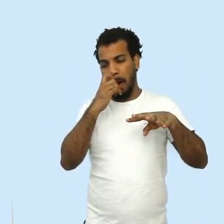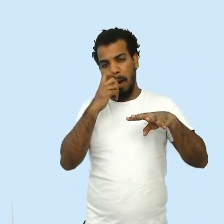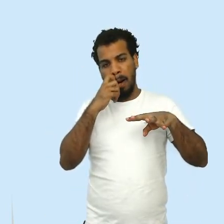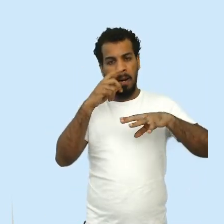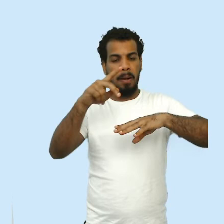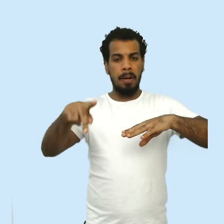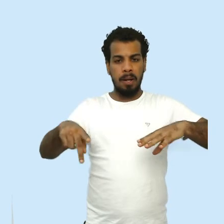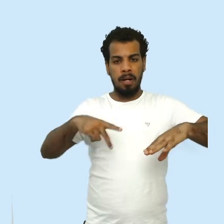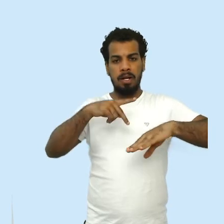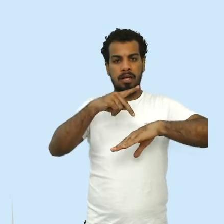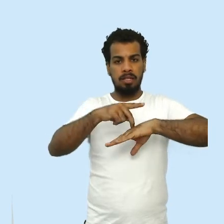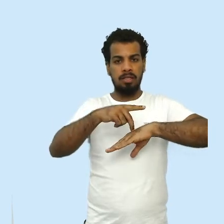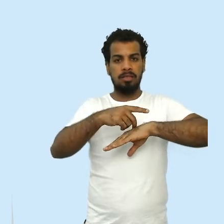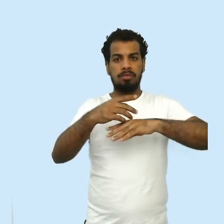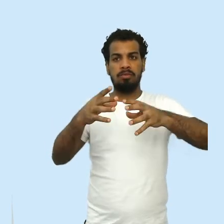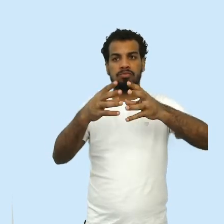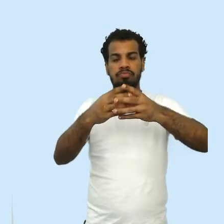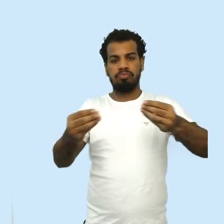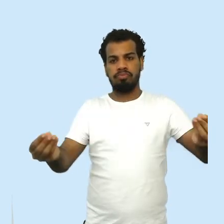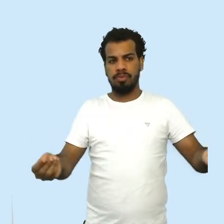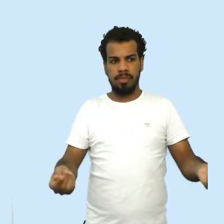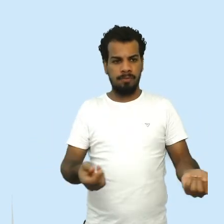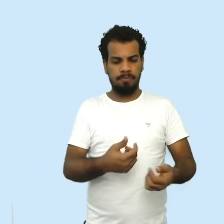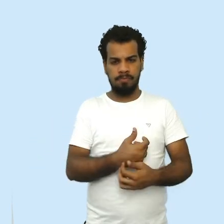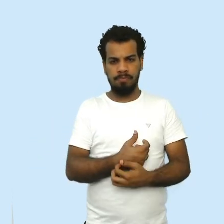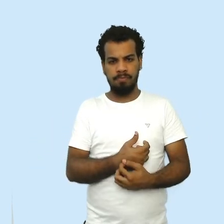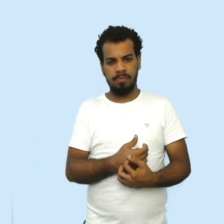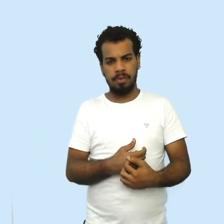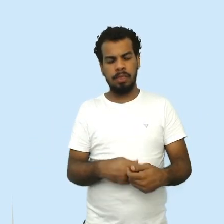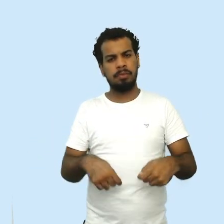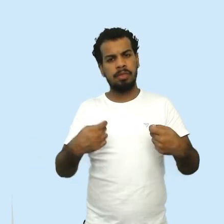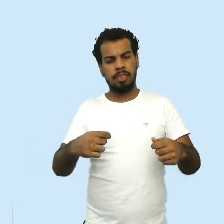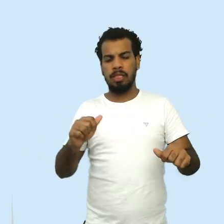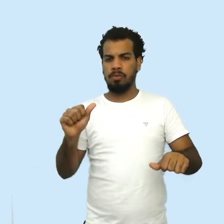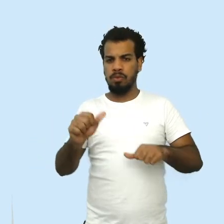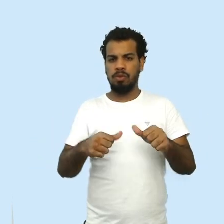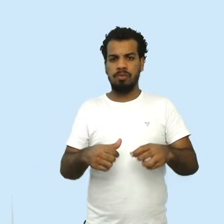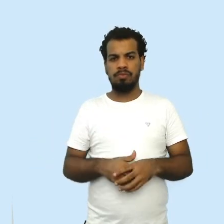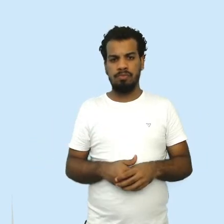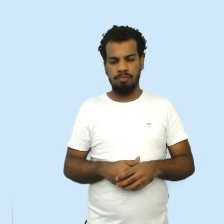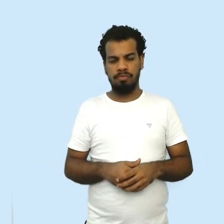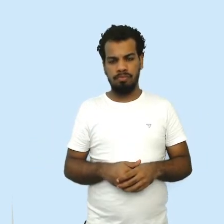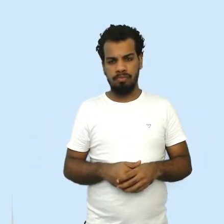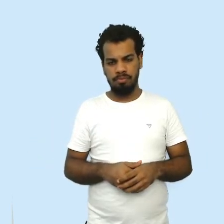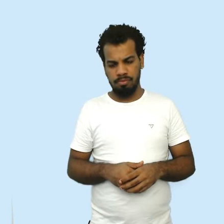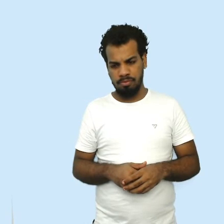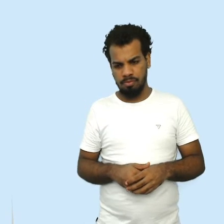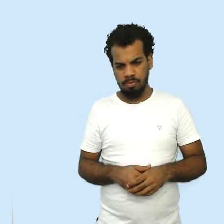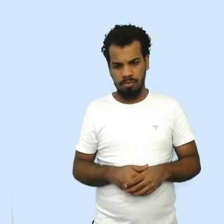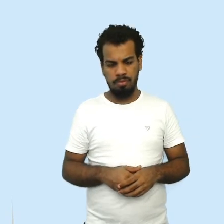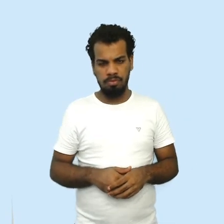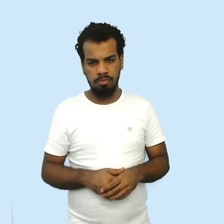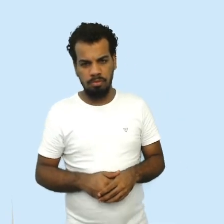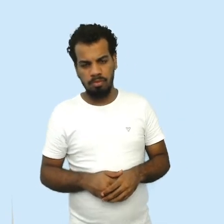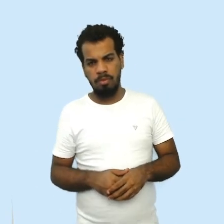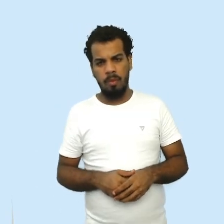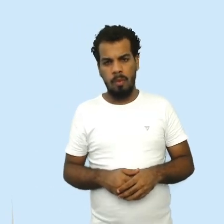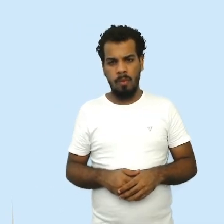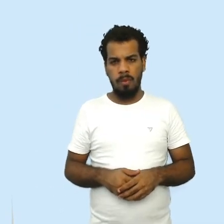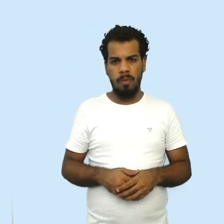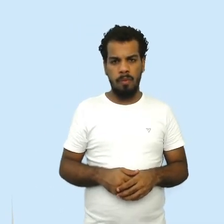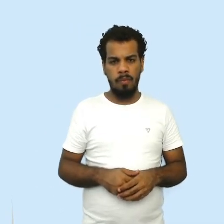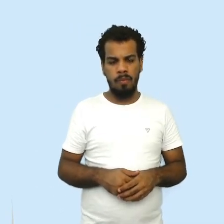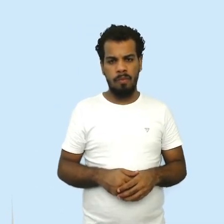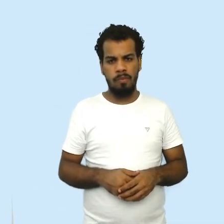país que está devastado. E isso precisa ser mudado. Vamos olhar essa notícia aí. Aninha, tu pode colocar grande, por gentileza,